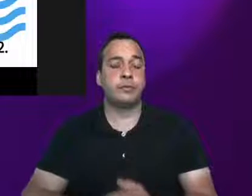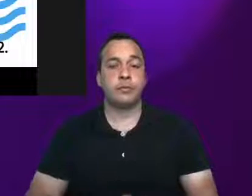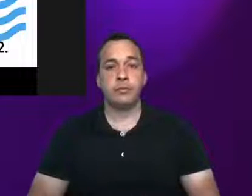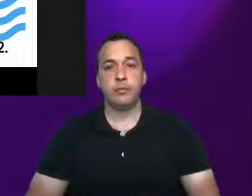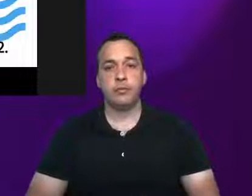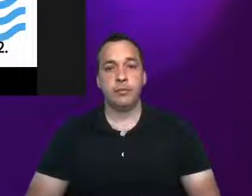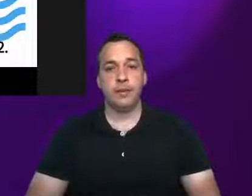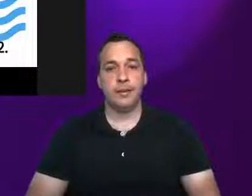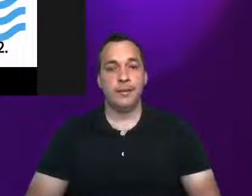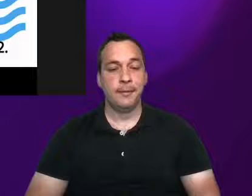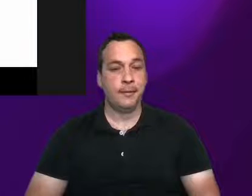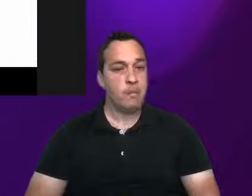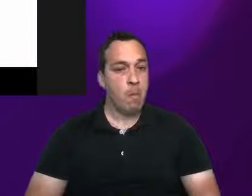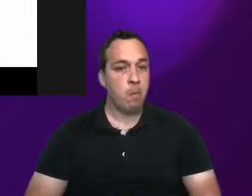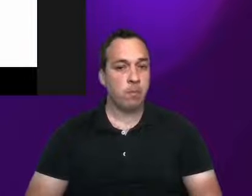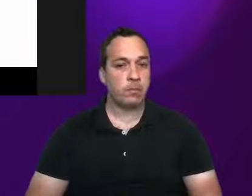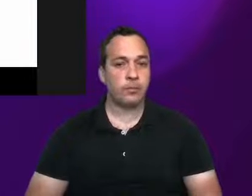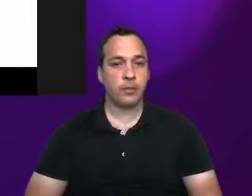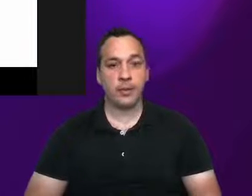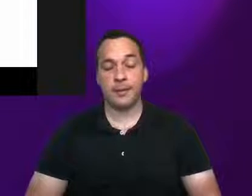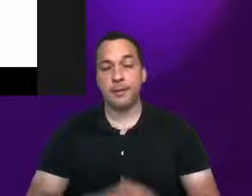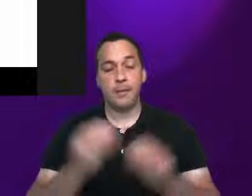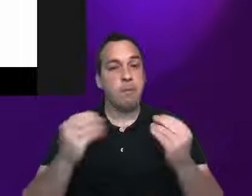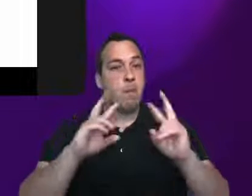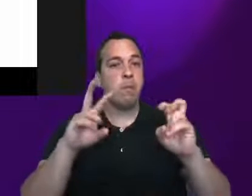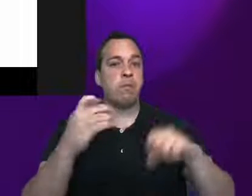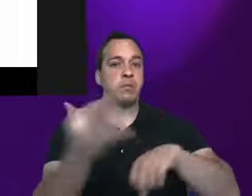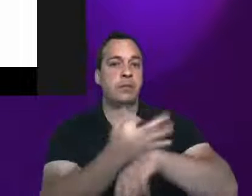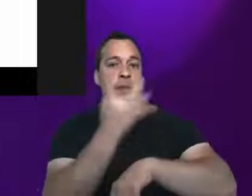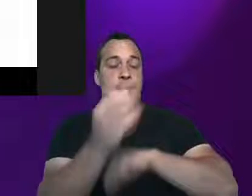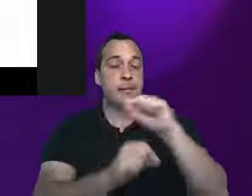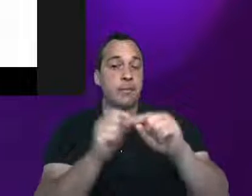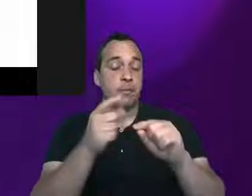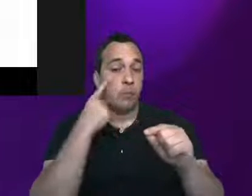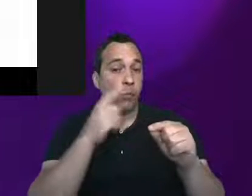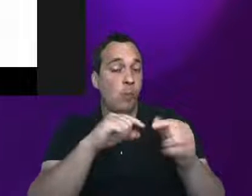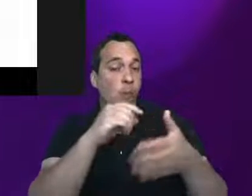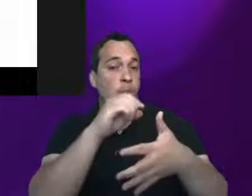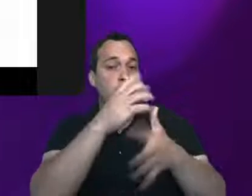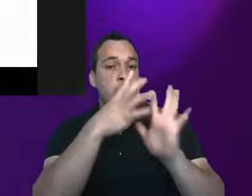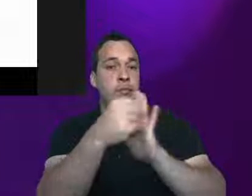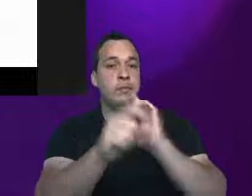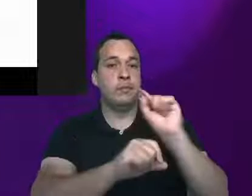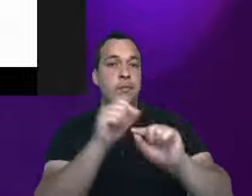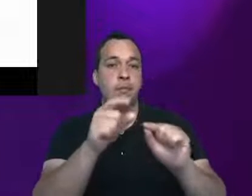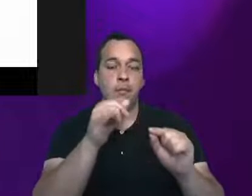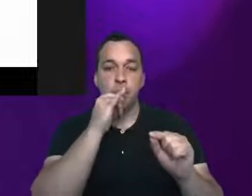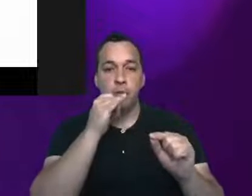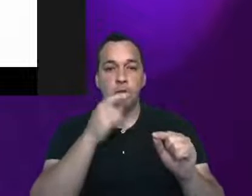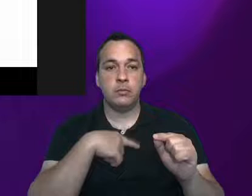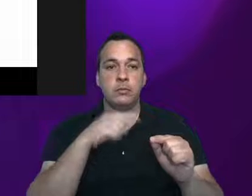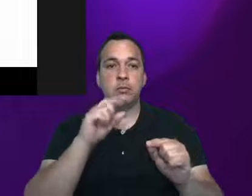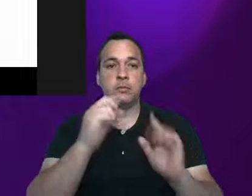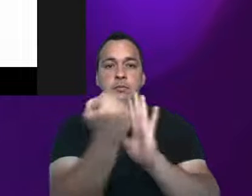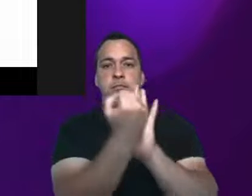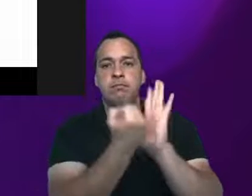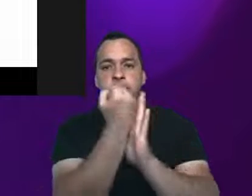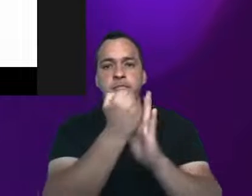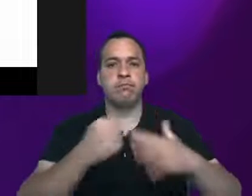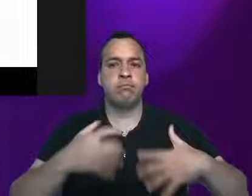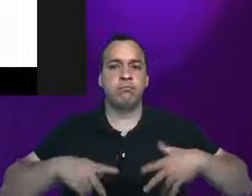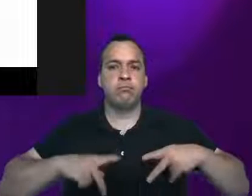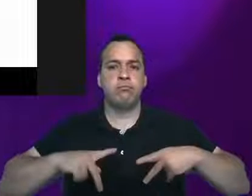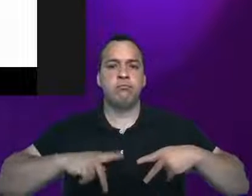sobre fluidotolerância, onde o protótipo dessa análise é o ultrassom pulmonar. O ultrassom pulmonar, para avaliar a